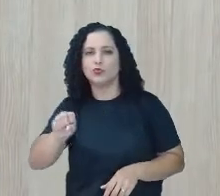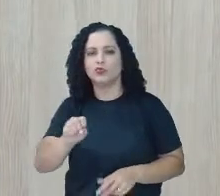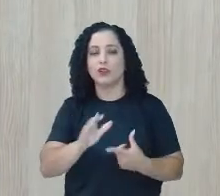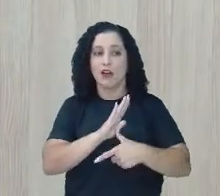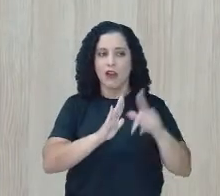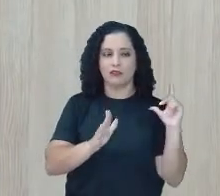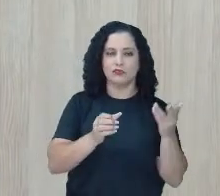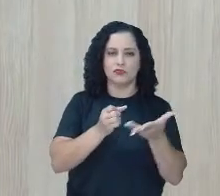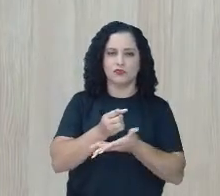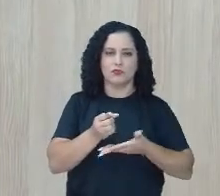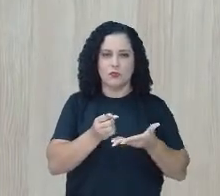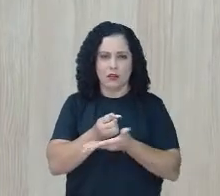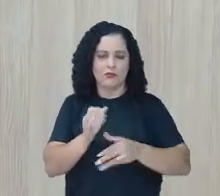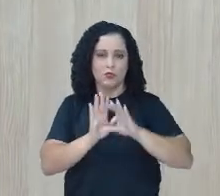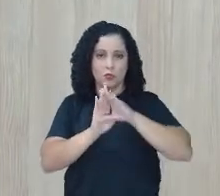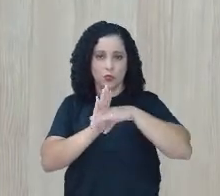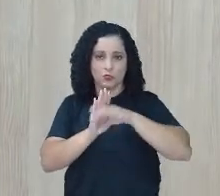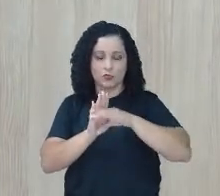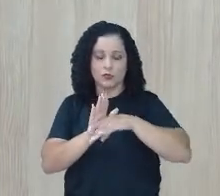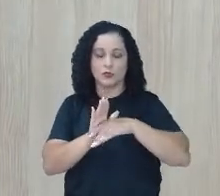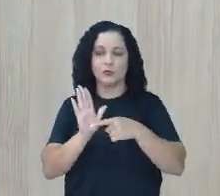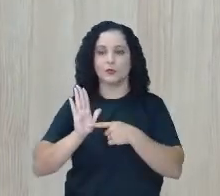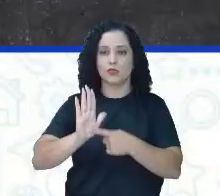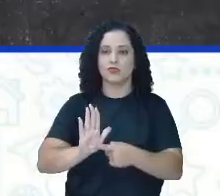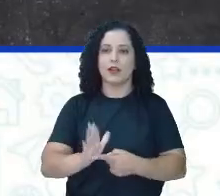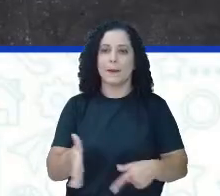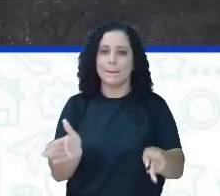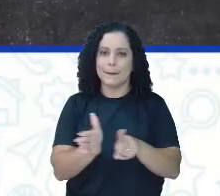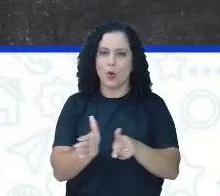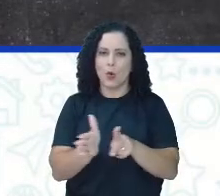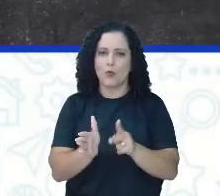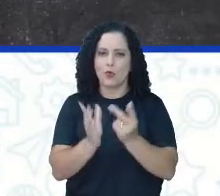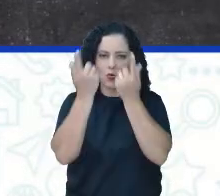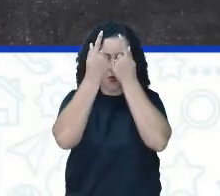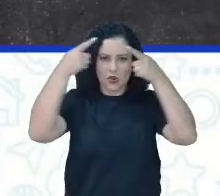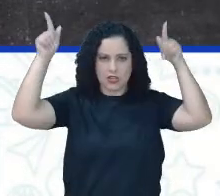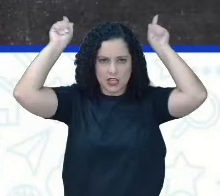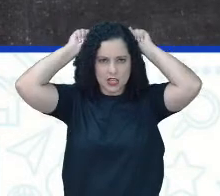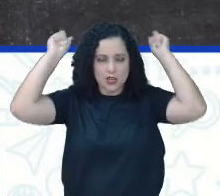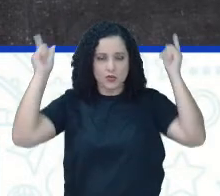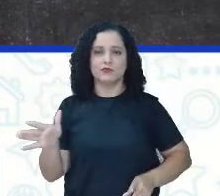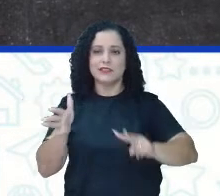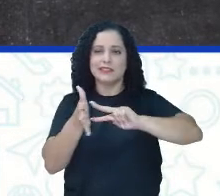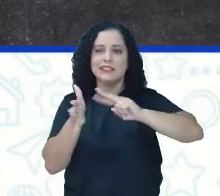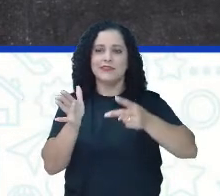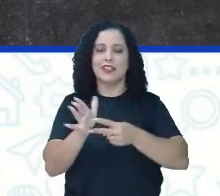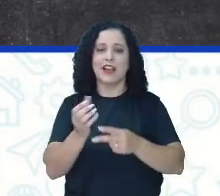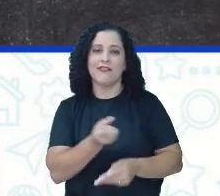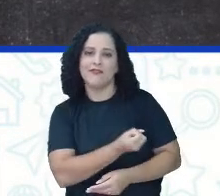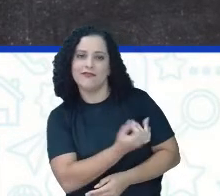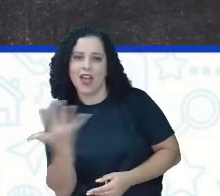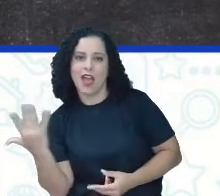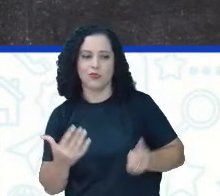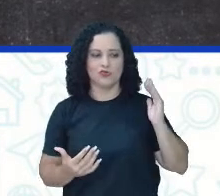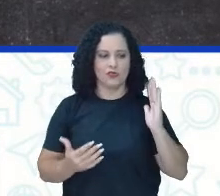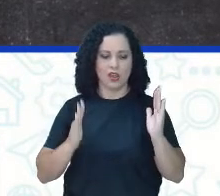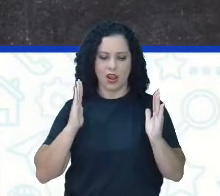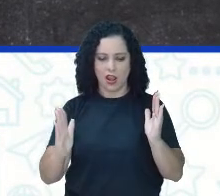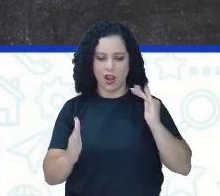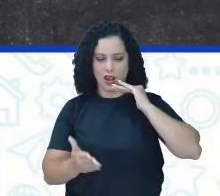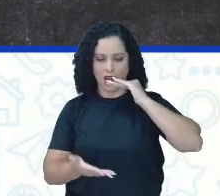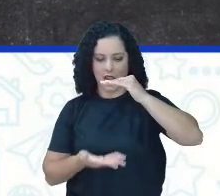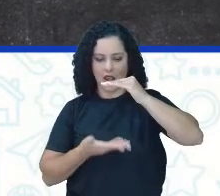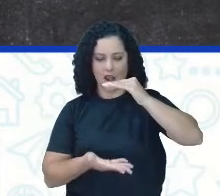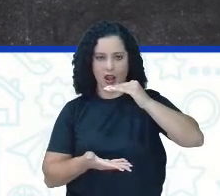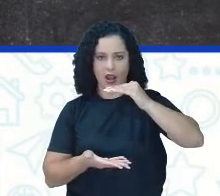né, trazendo aí para você que polígono vem do grego, que significa muitos lados ou ângulos, né? A gente tem aí